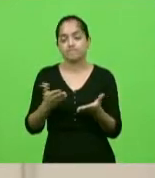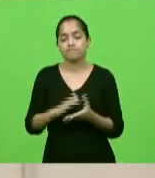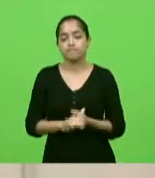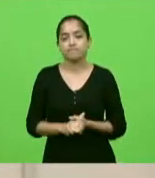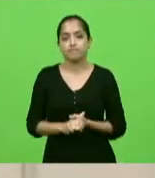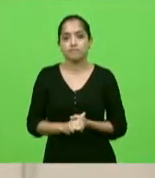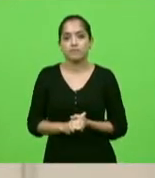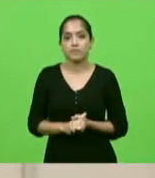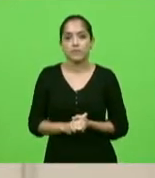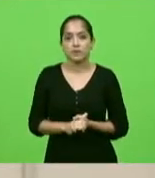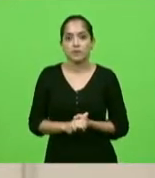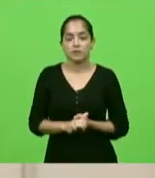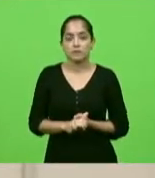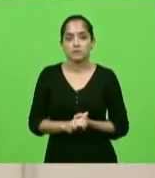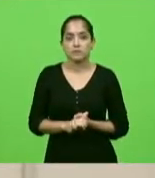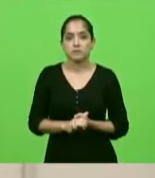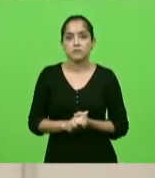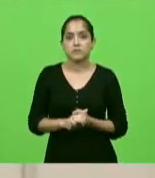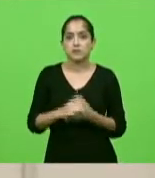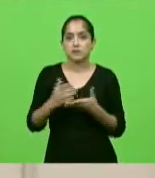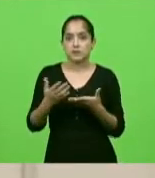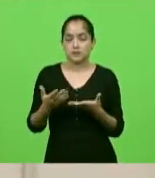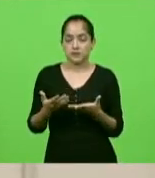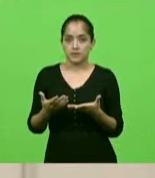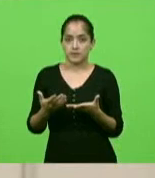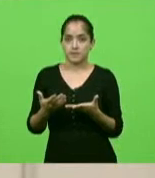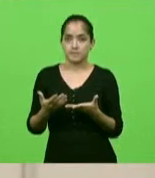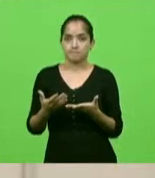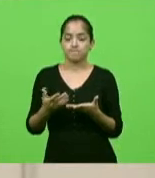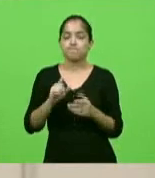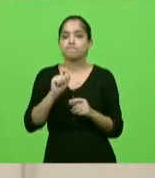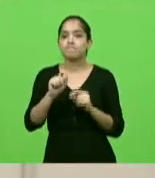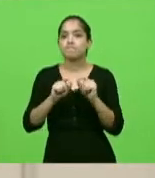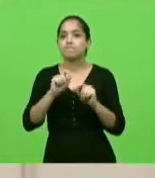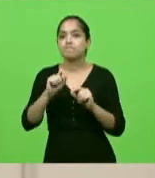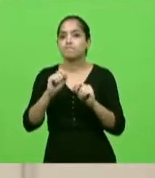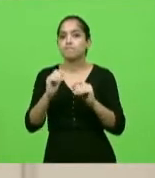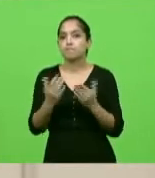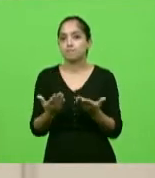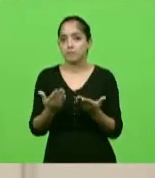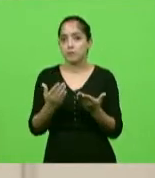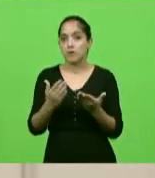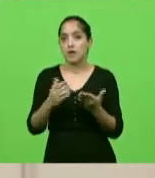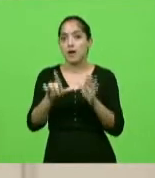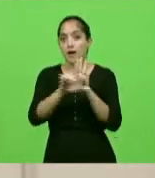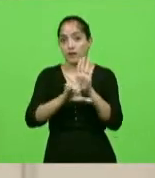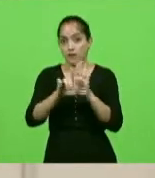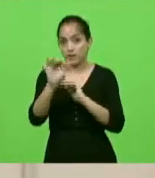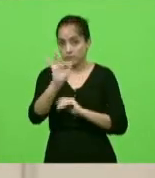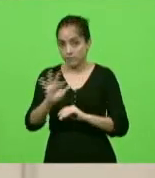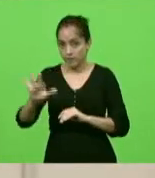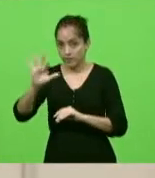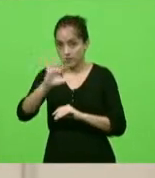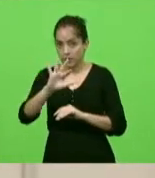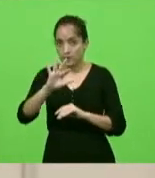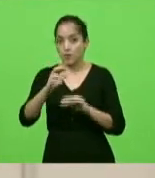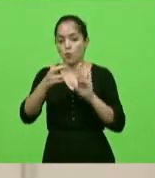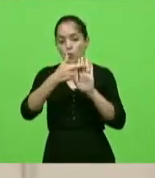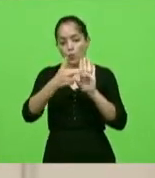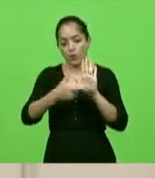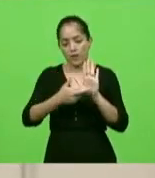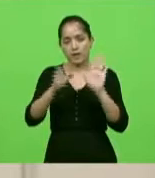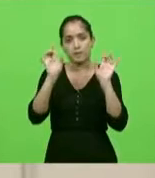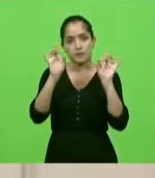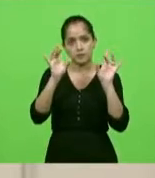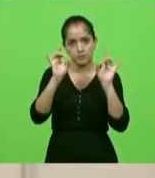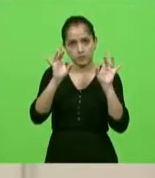o presente. Neste tocante, convém ressaltar que a própria Lei Federal, que introduziu o regramento